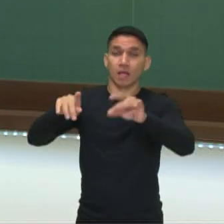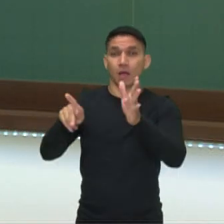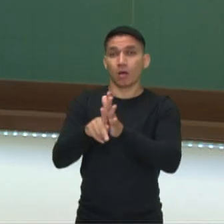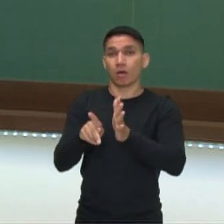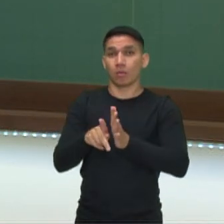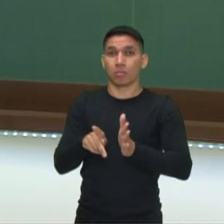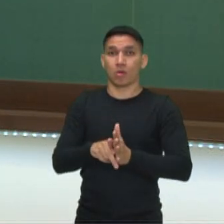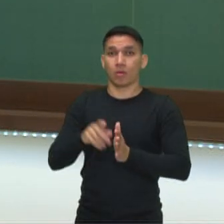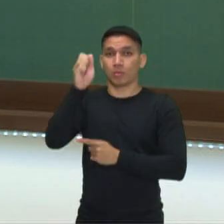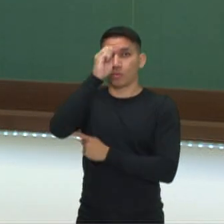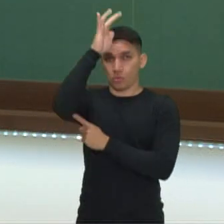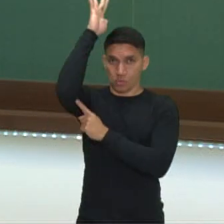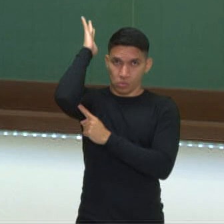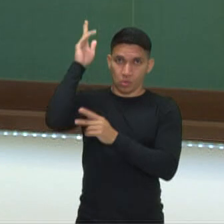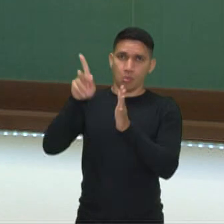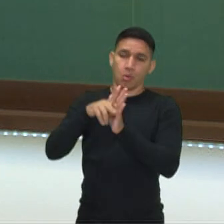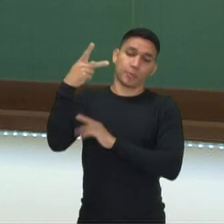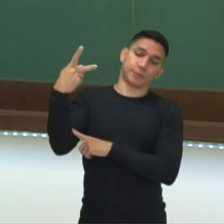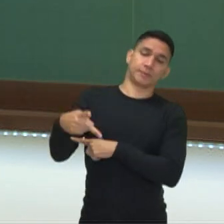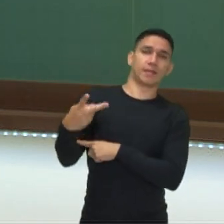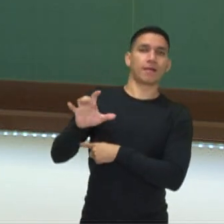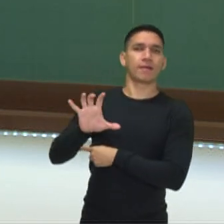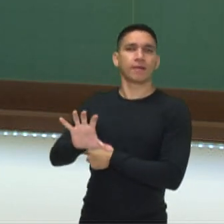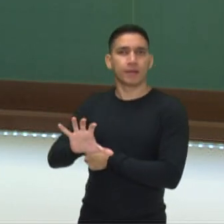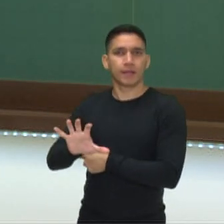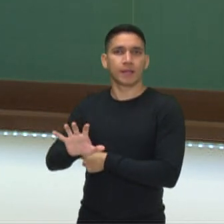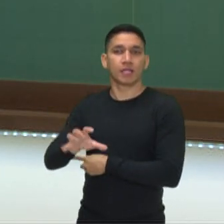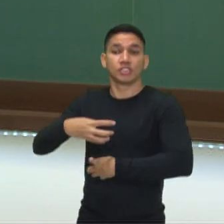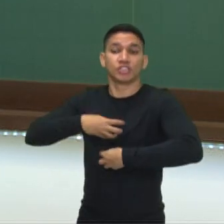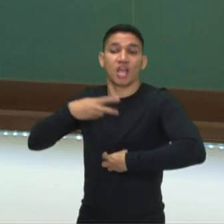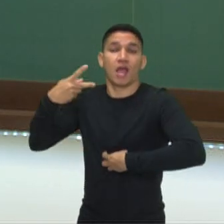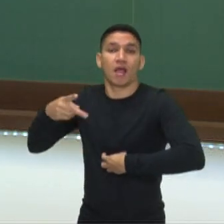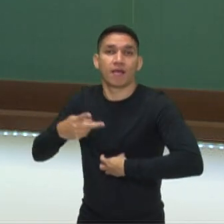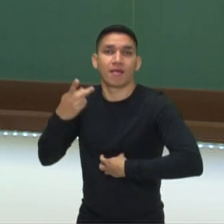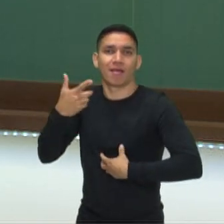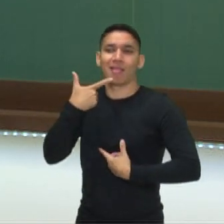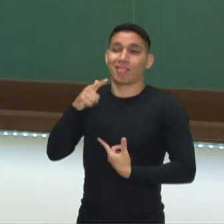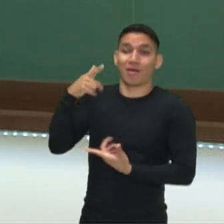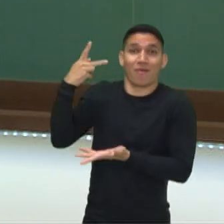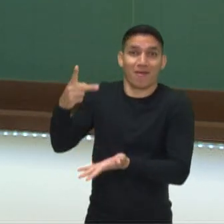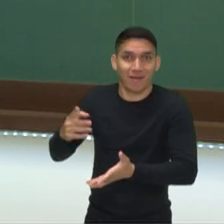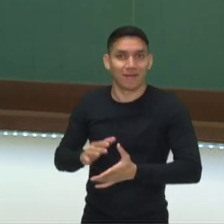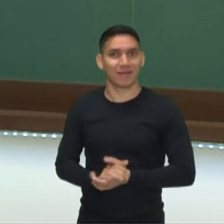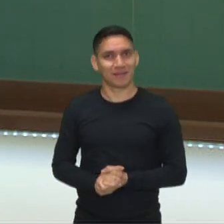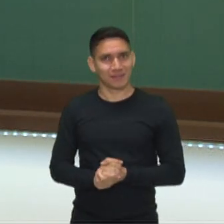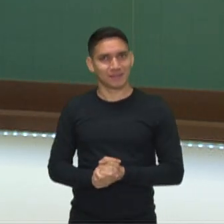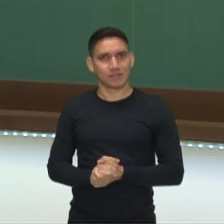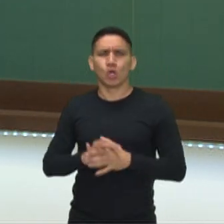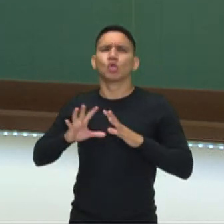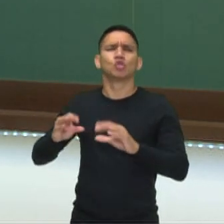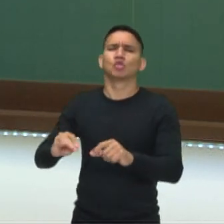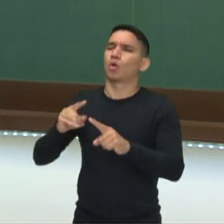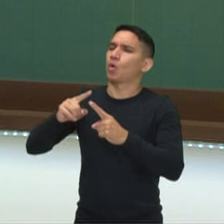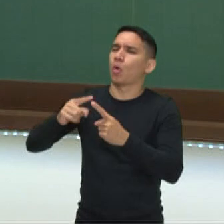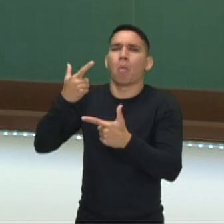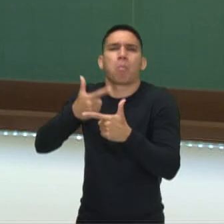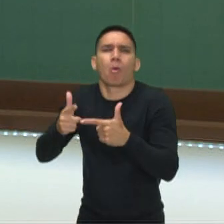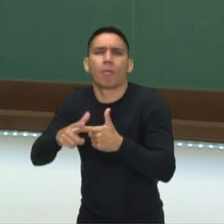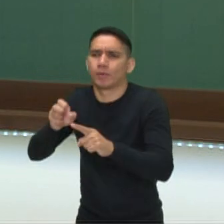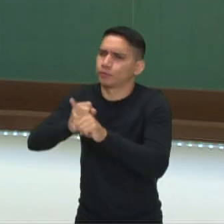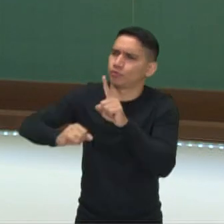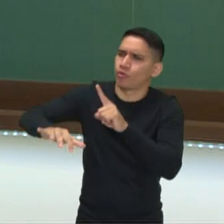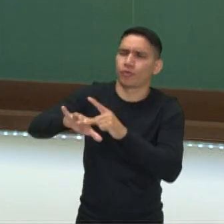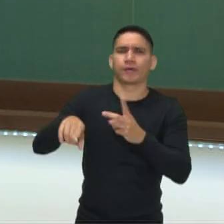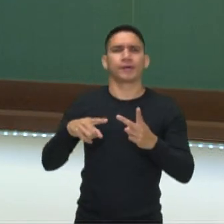em Roma, para os romanos, falando a língua da própria Roma. Ou seja, todos os problemas sociais, todos